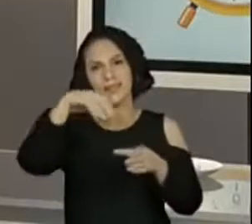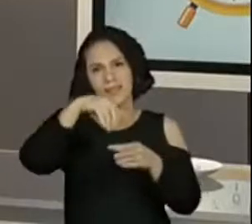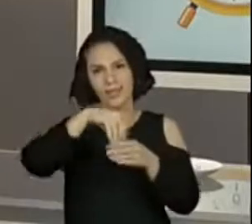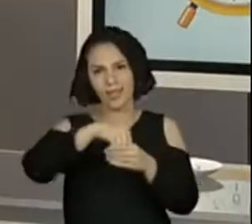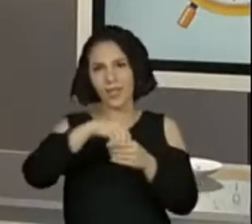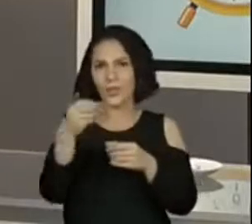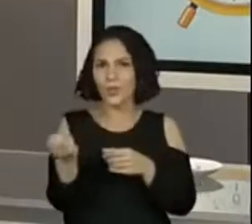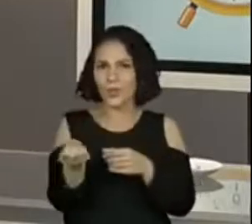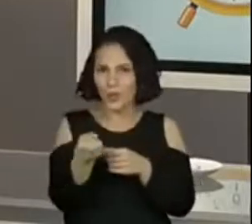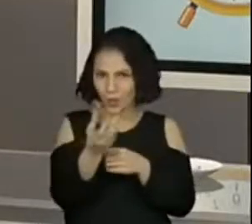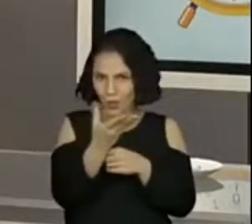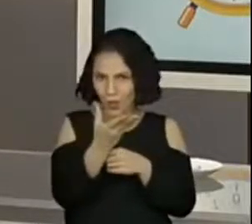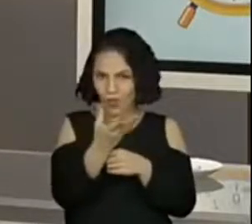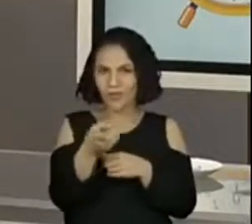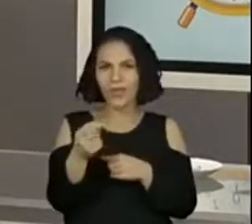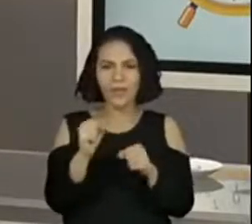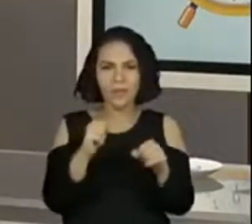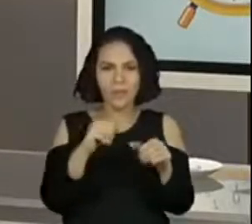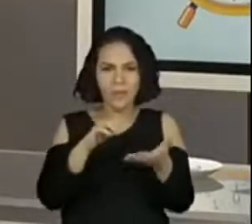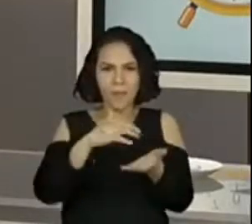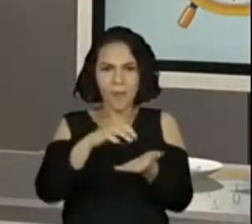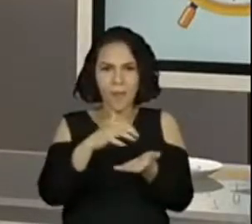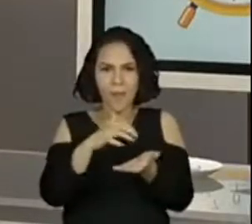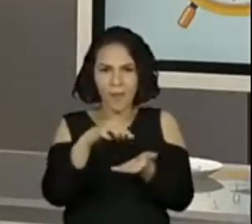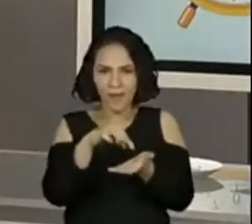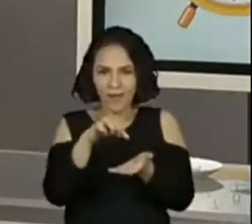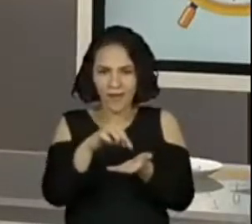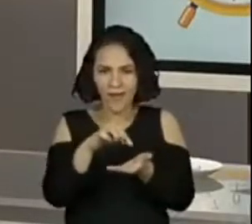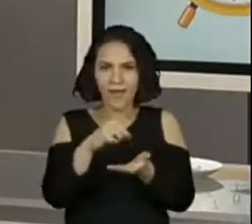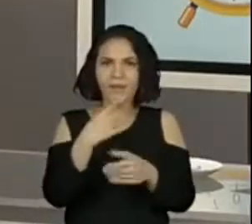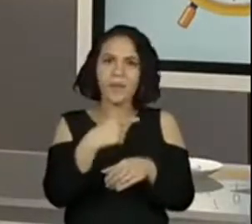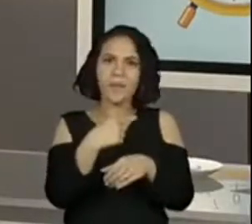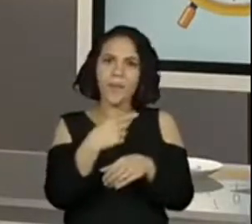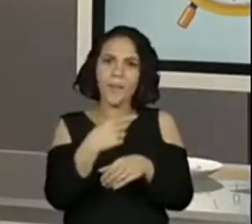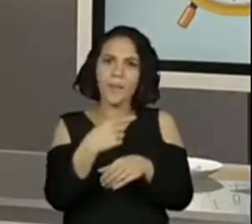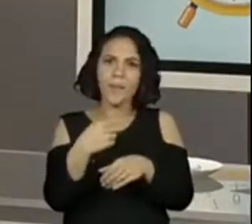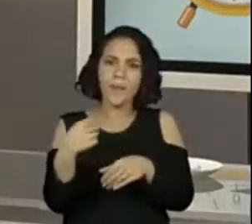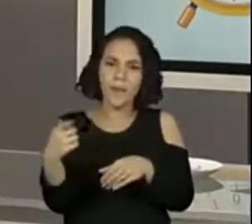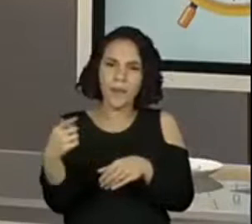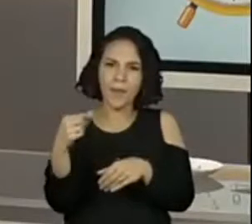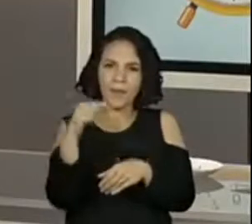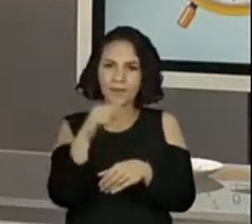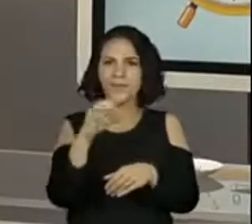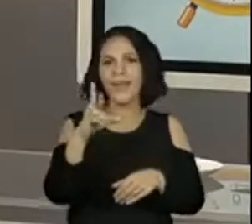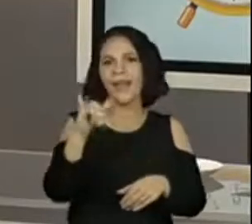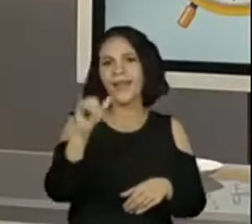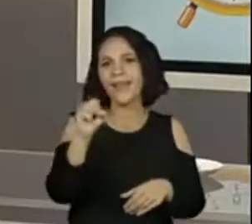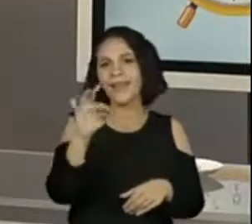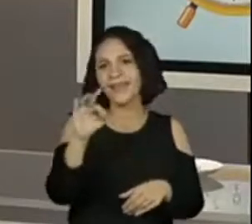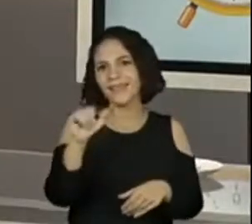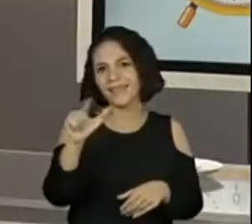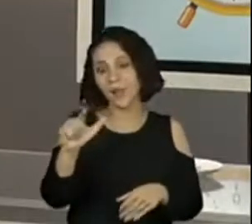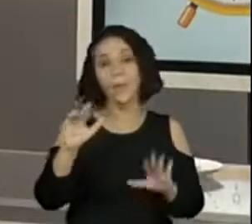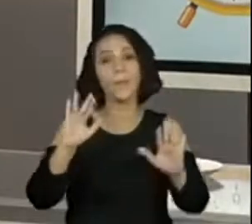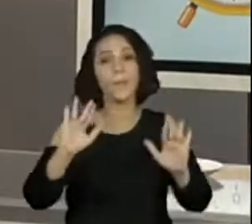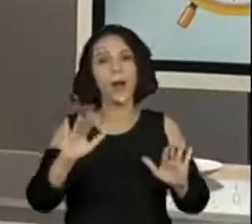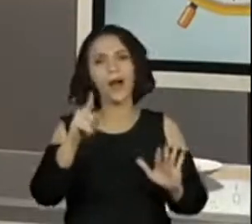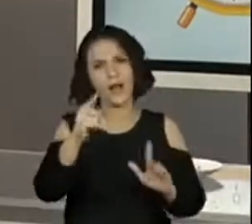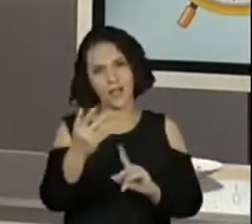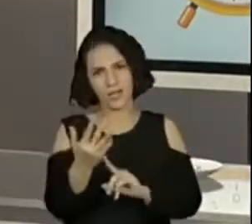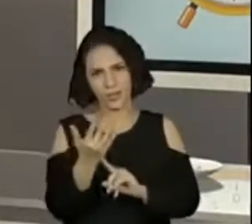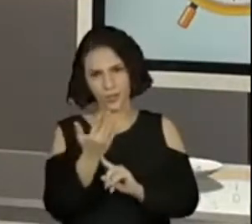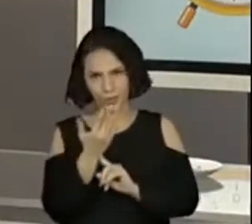mais modernos que vibra e ele que faz a movimentação dos ponteiros. Mas eu queria que vocês me